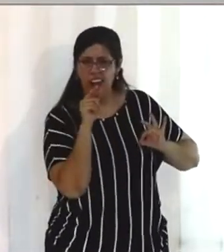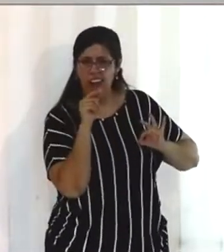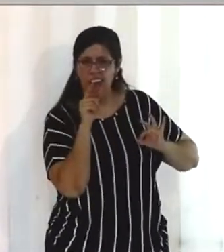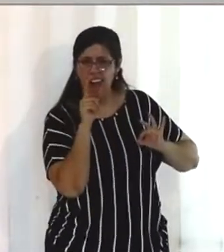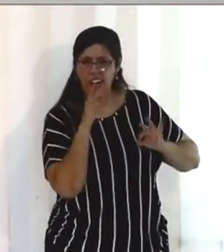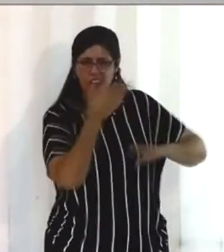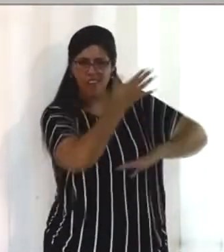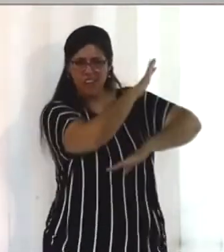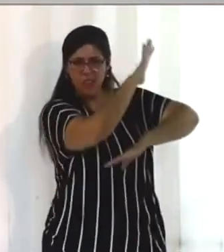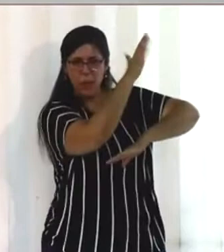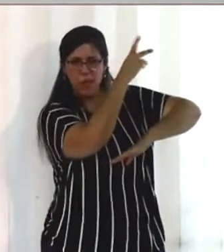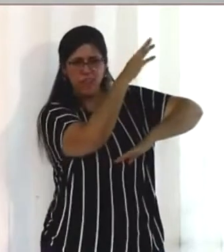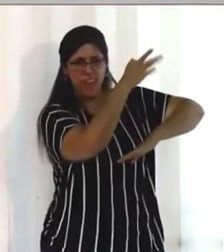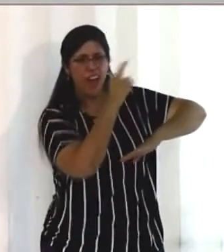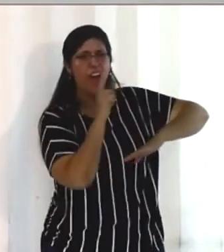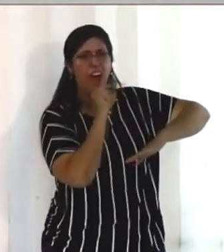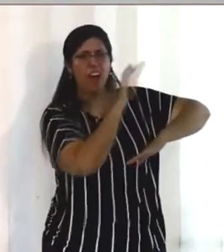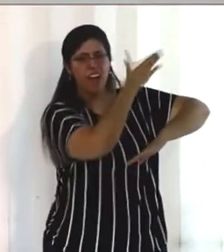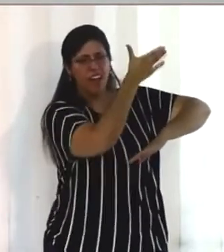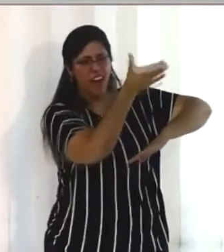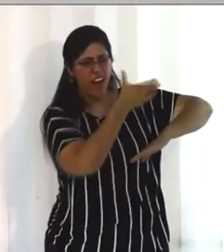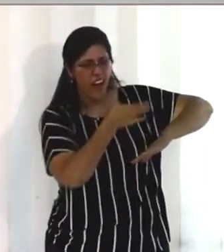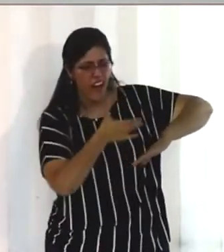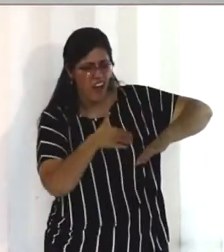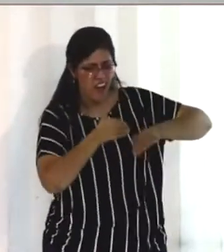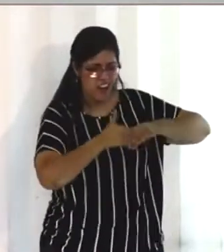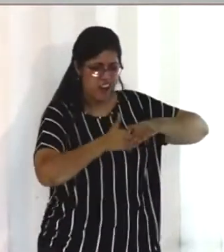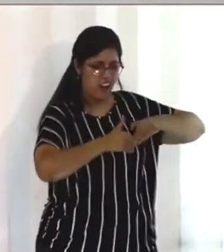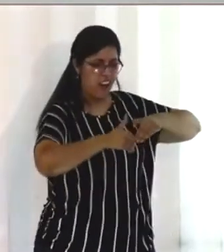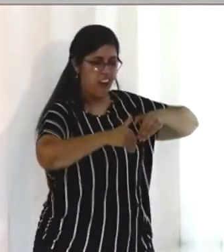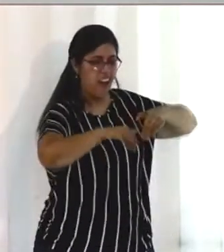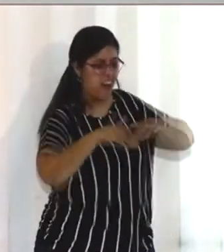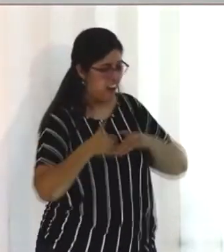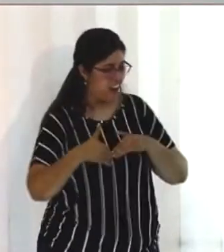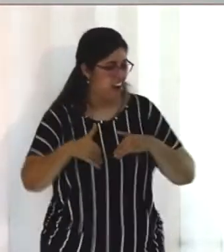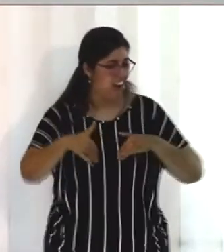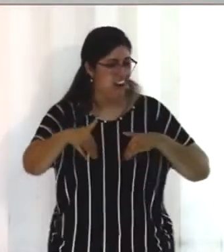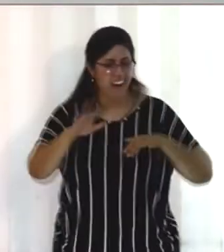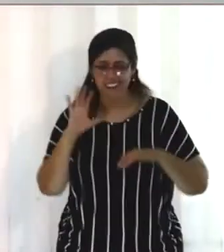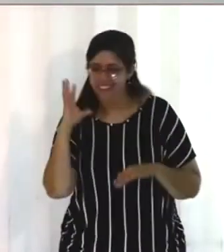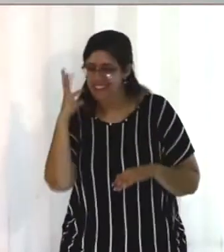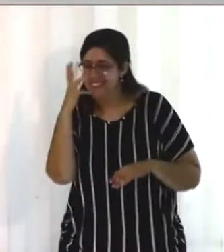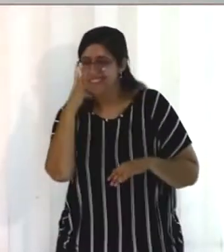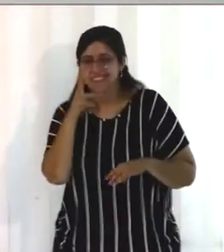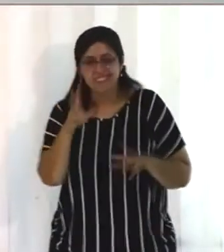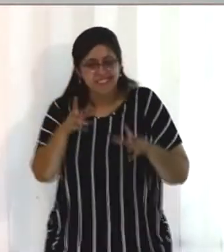descia das montanhas corria, a água corria. Eles tinham